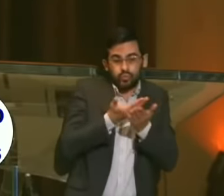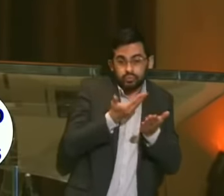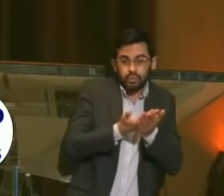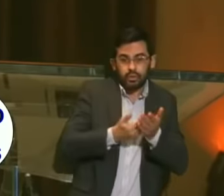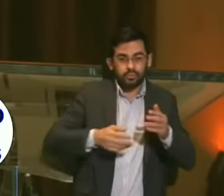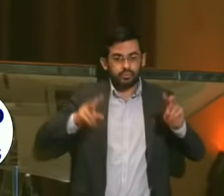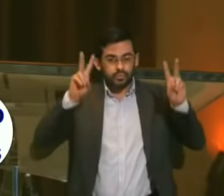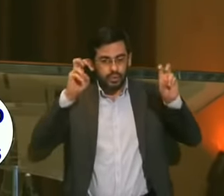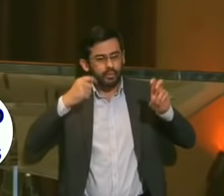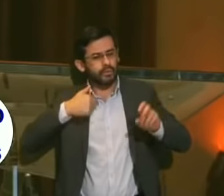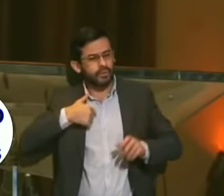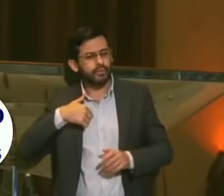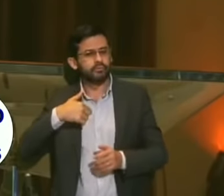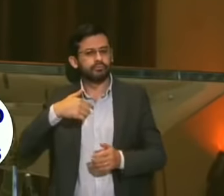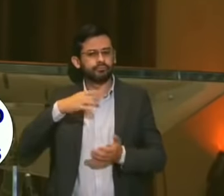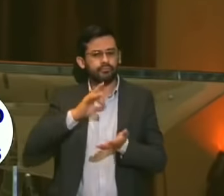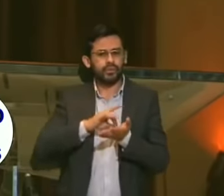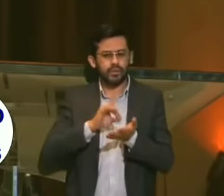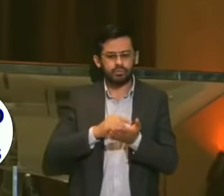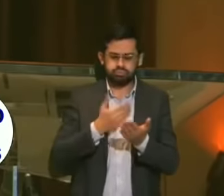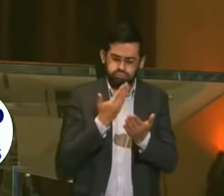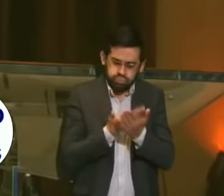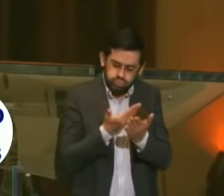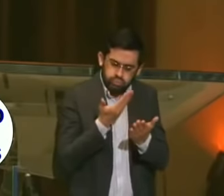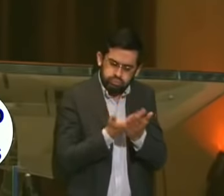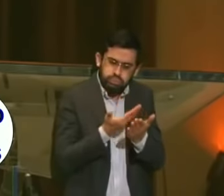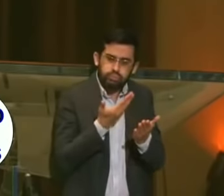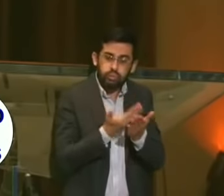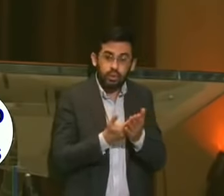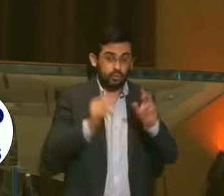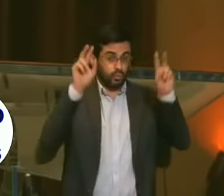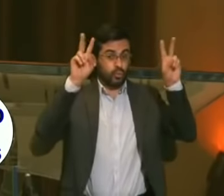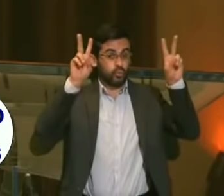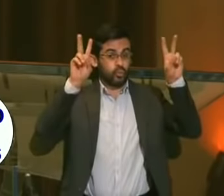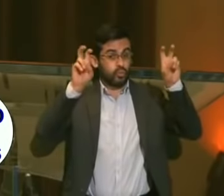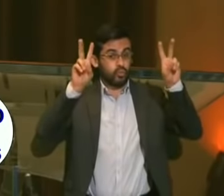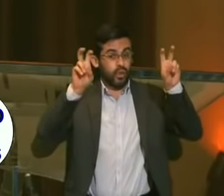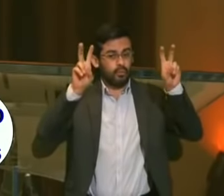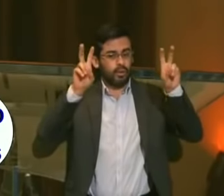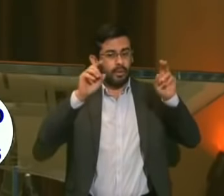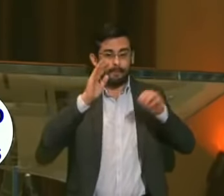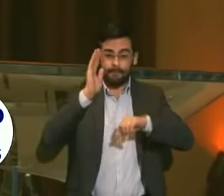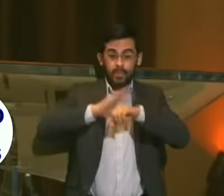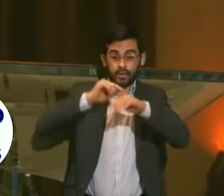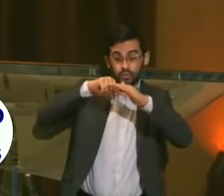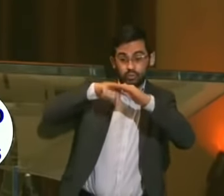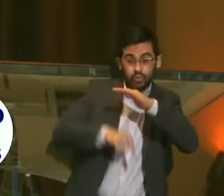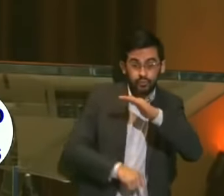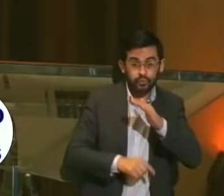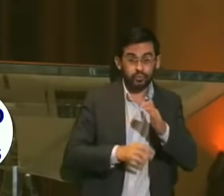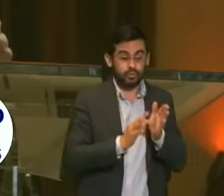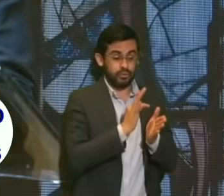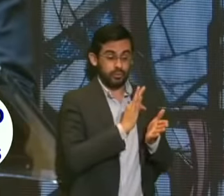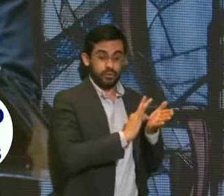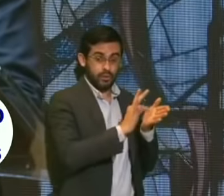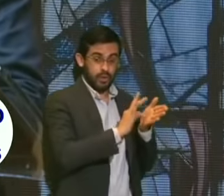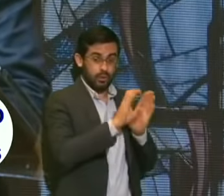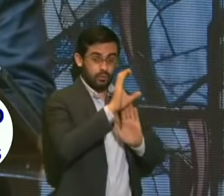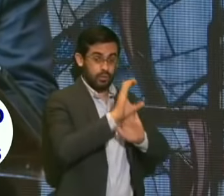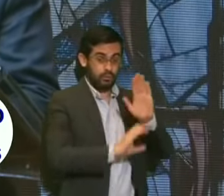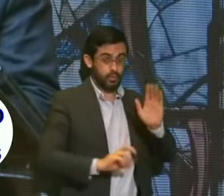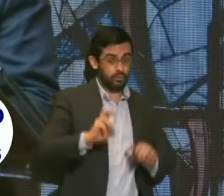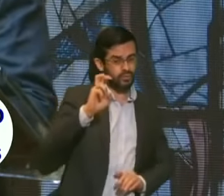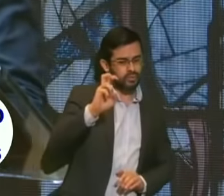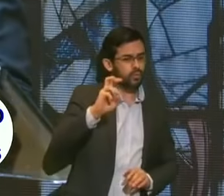e eu especialmente me dediquei durante essa campanha a estudar mais profundamente Tiago capítulo